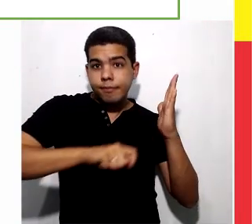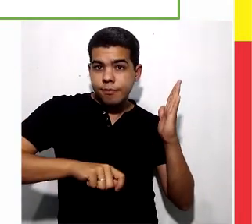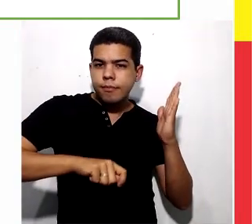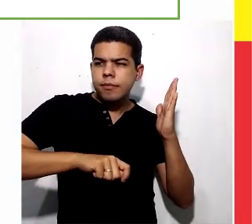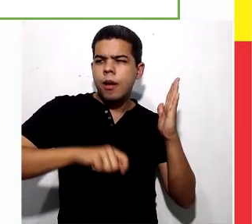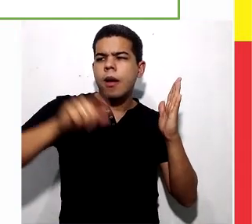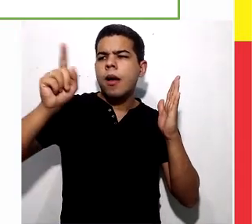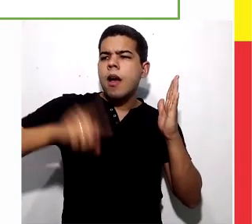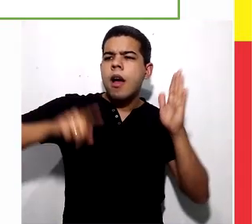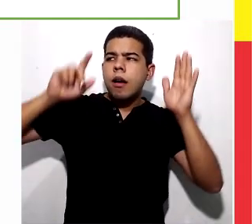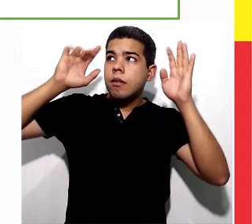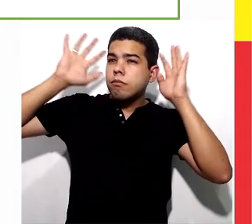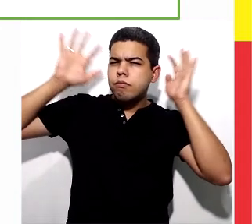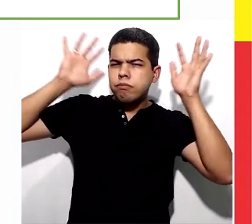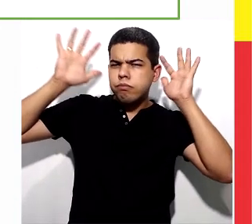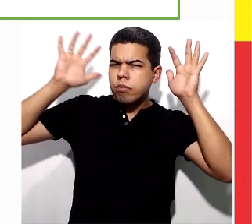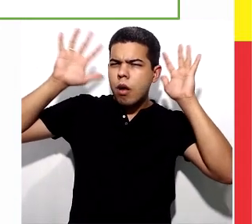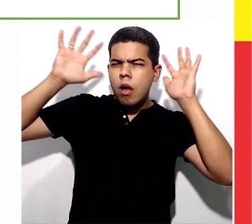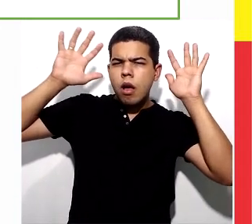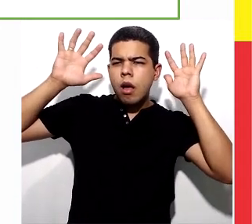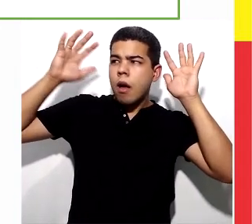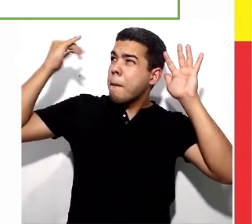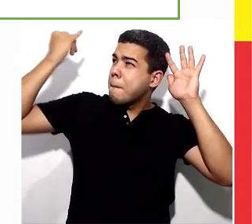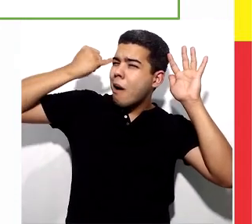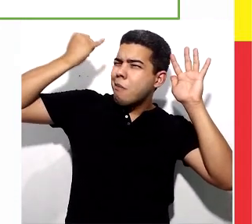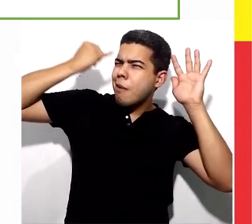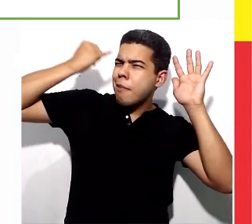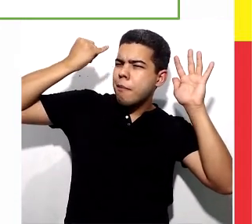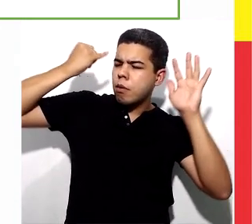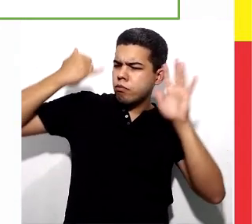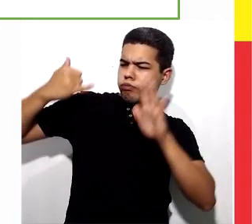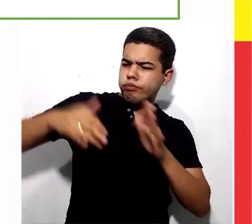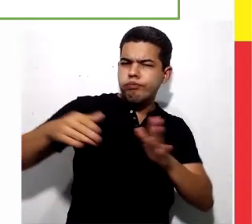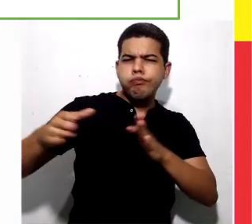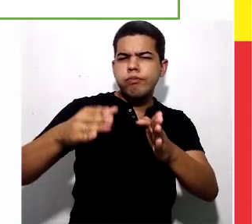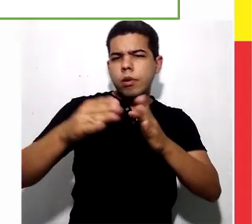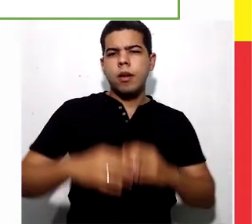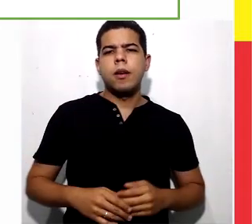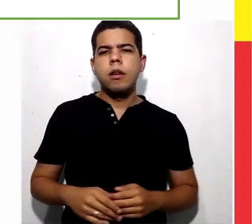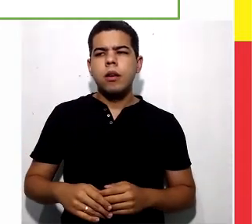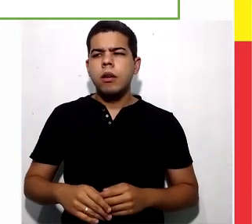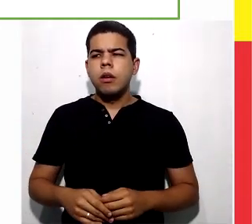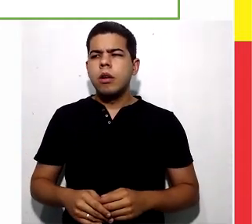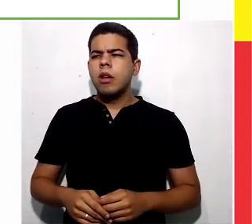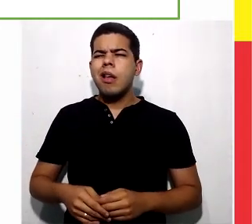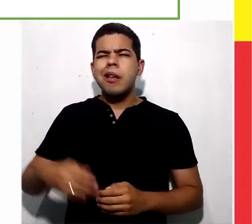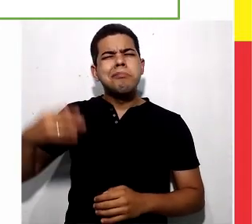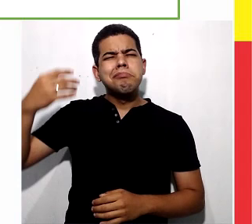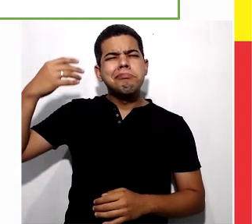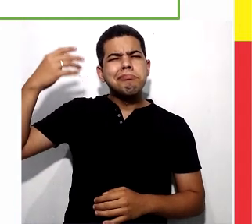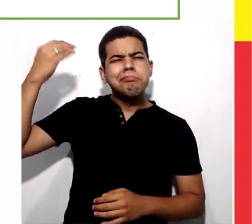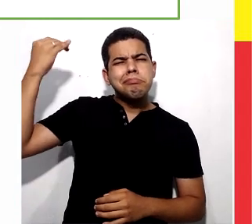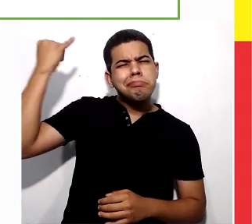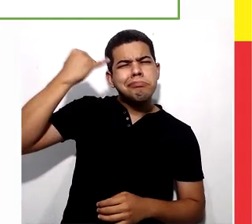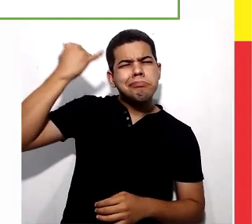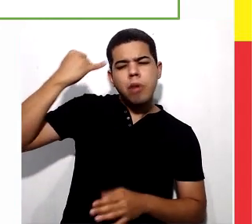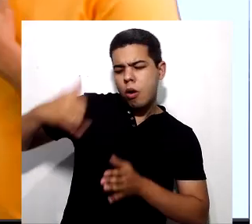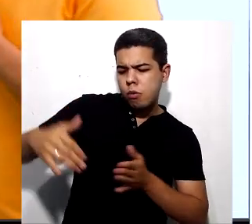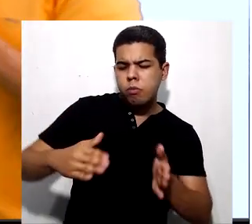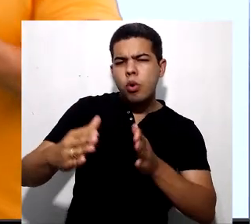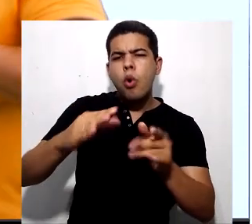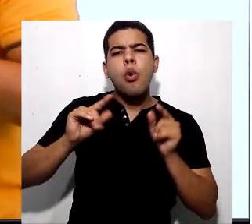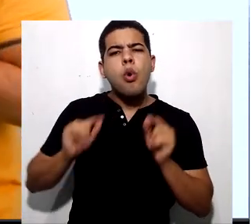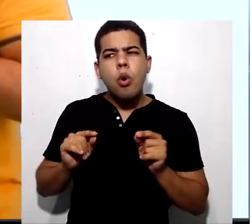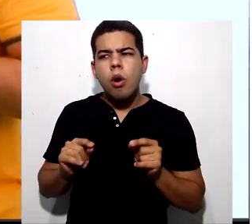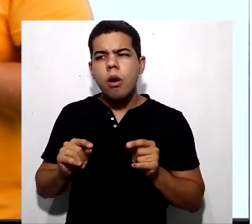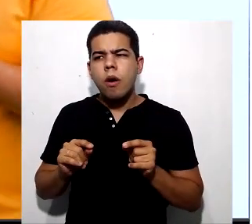consciência. O que é que você poderia explicar para a gente, dizer para os estudantes essa questão do fluxo da consciência? É o seguinte, porque